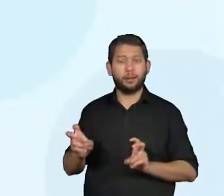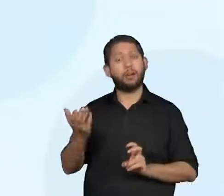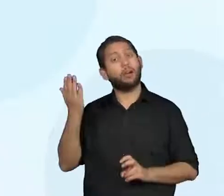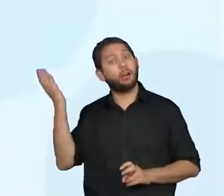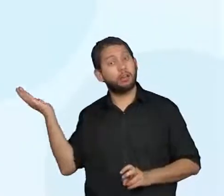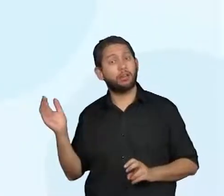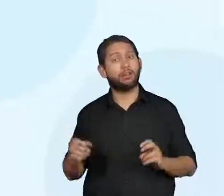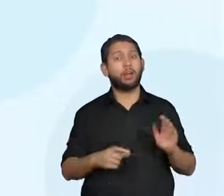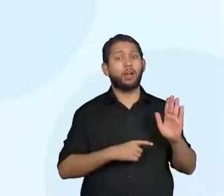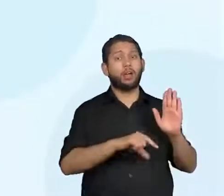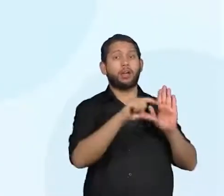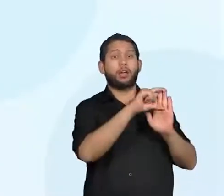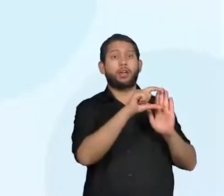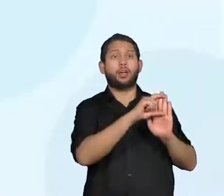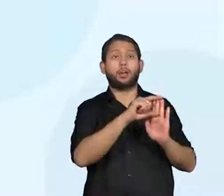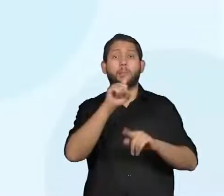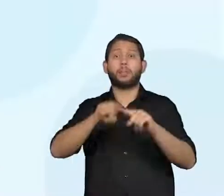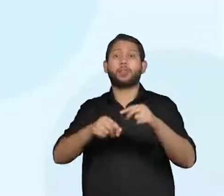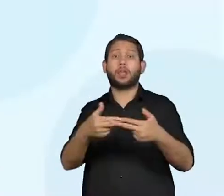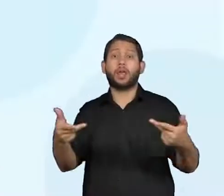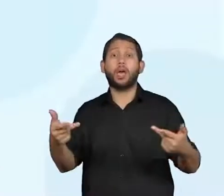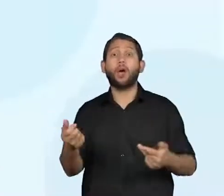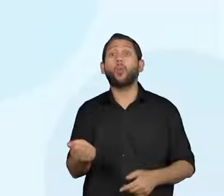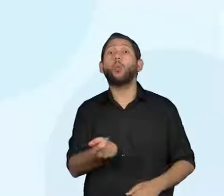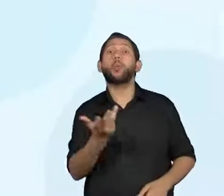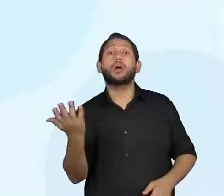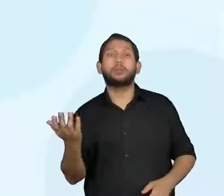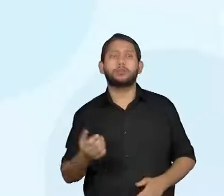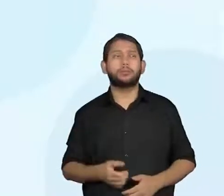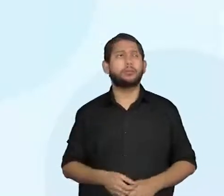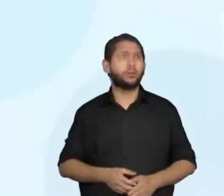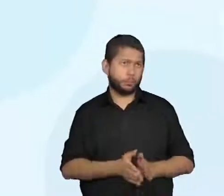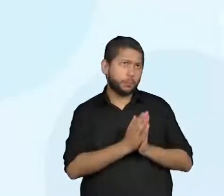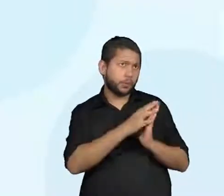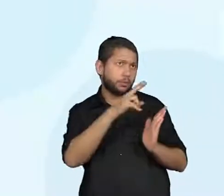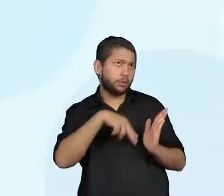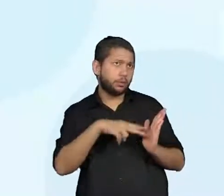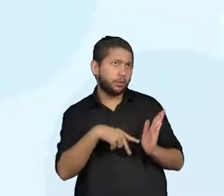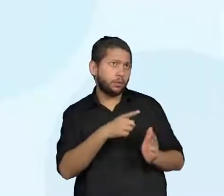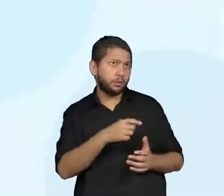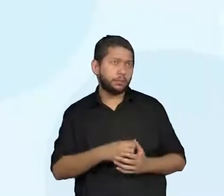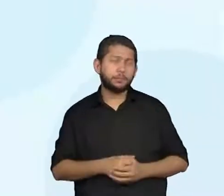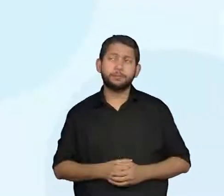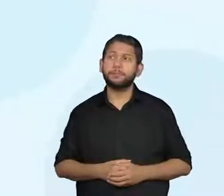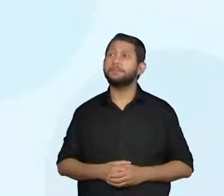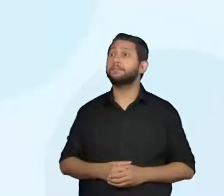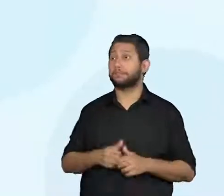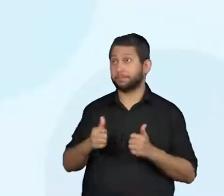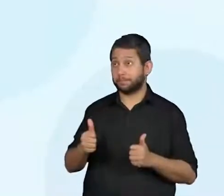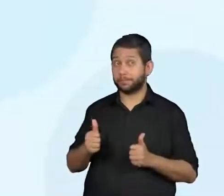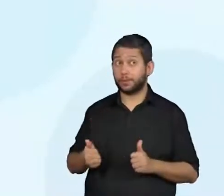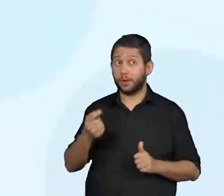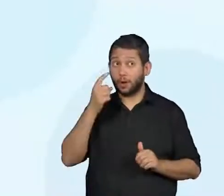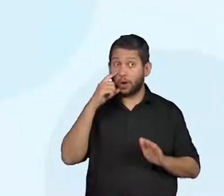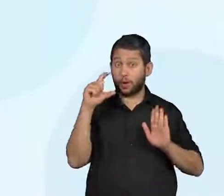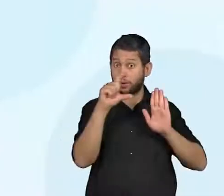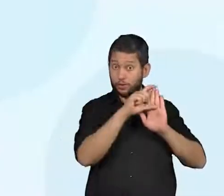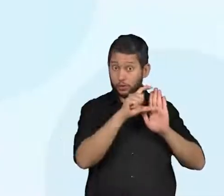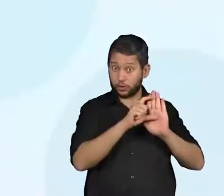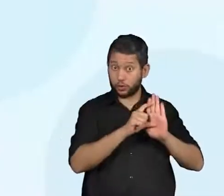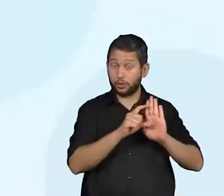muito importante ter também as quantidades. Então, você realiza a leitura, professora, por favor? Então, vamos lá para os ingredientes, anotem